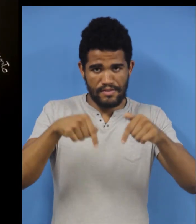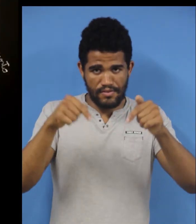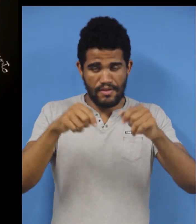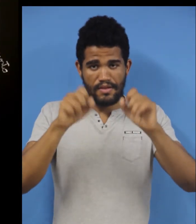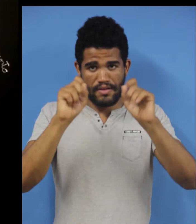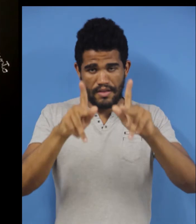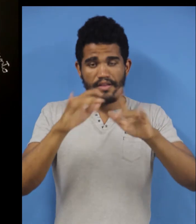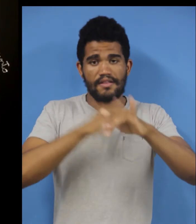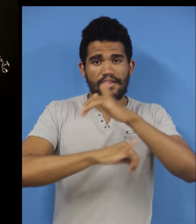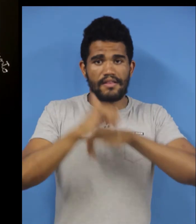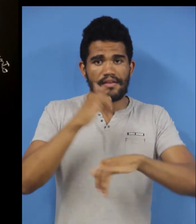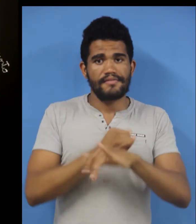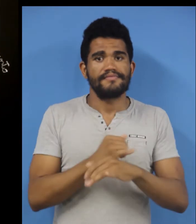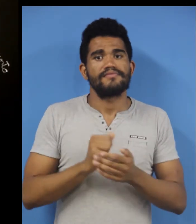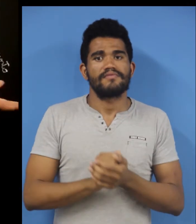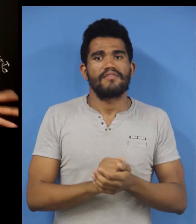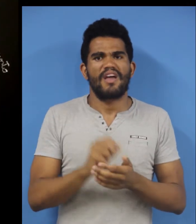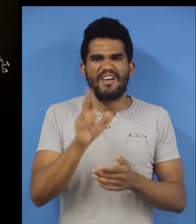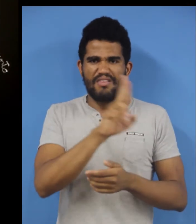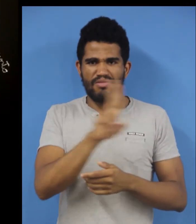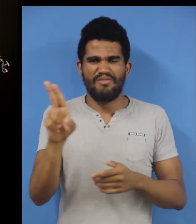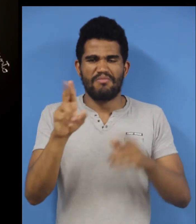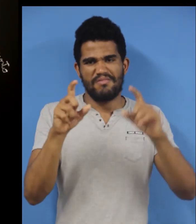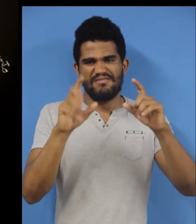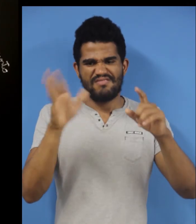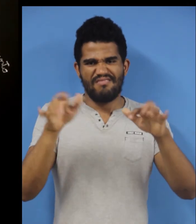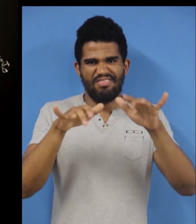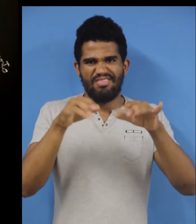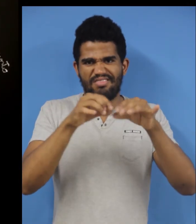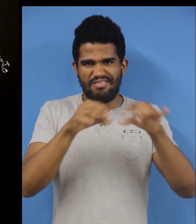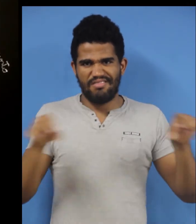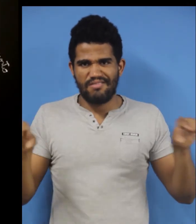Canal Inteligente Oficial, tá? Ou você coloca lá Canal Inteligente